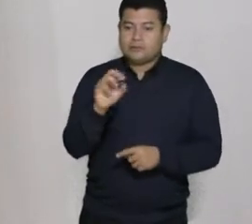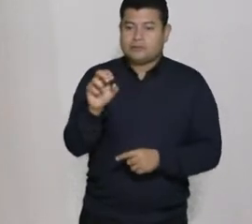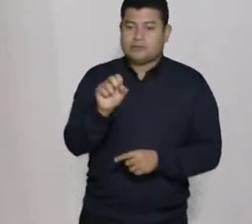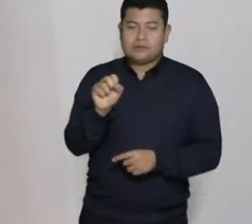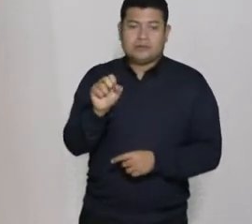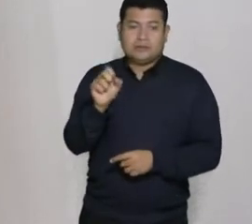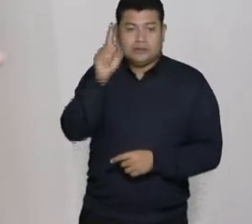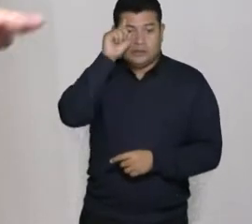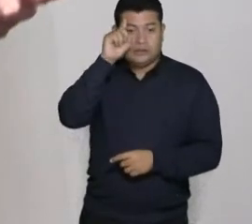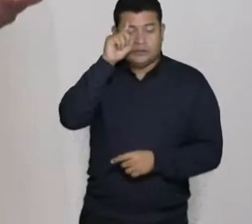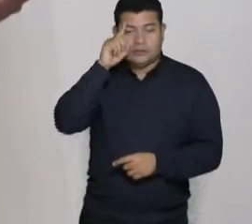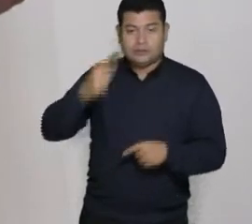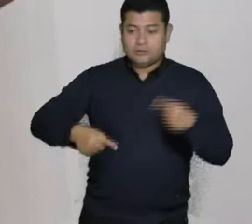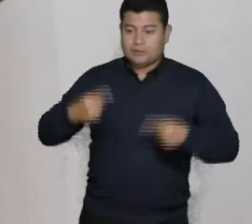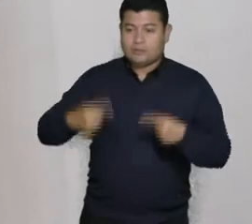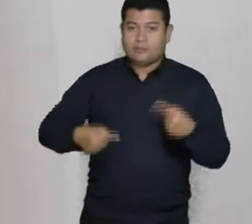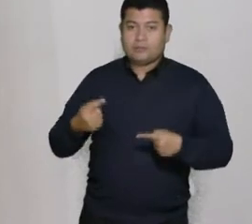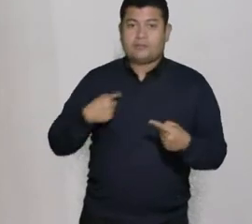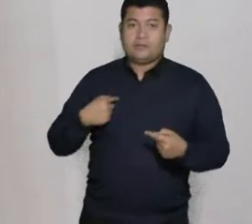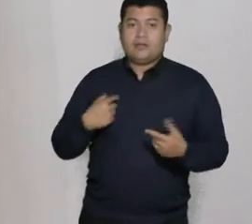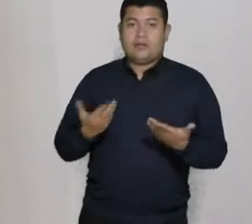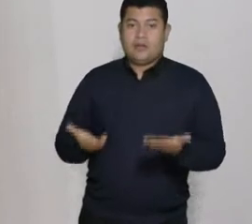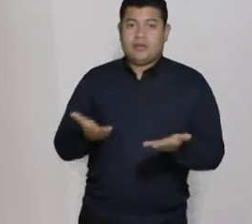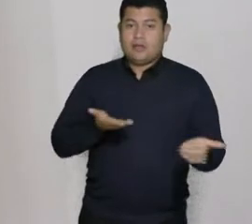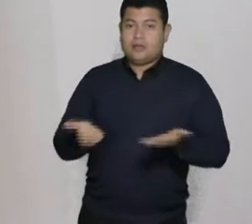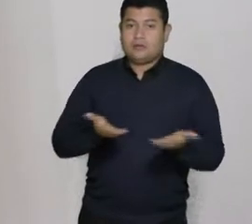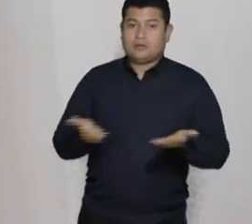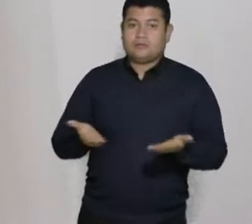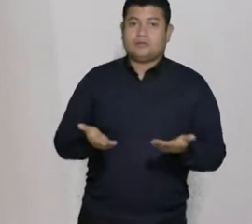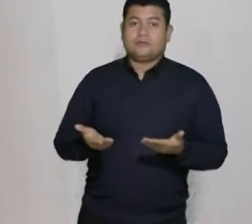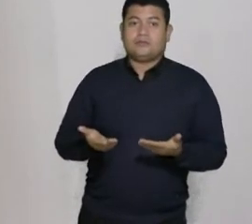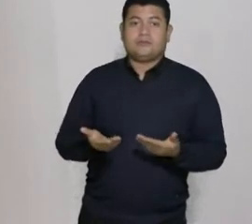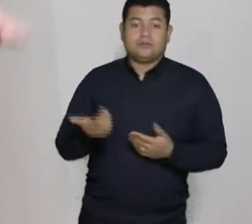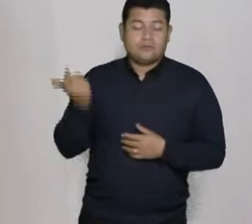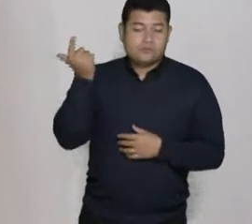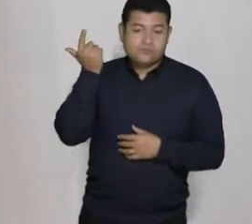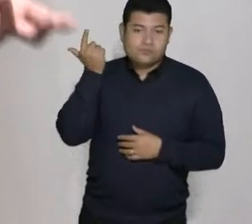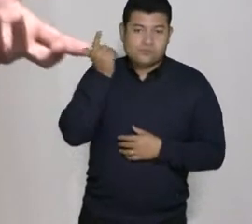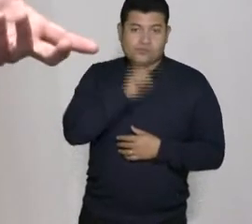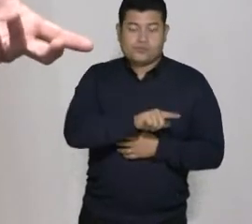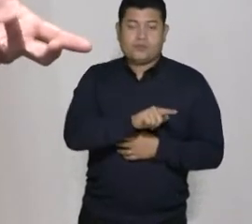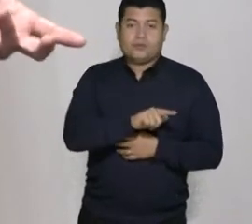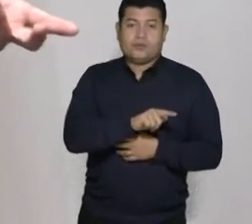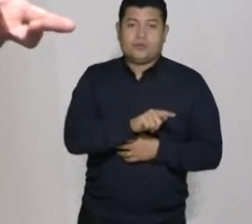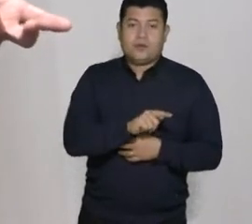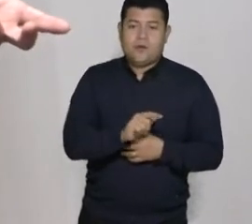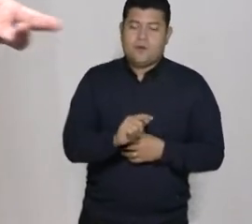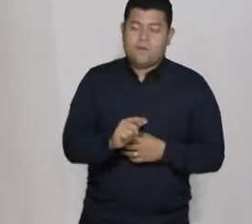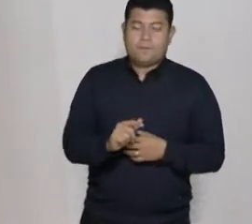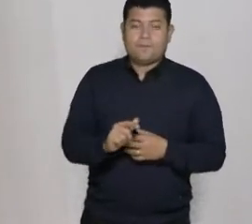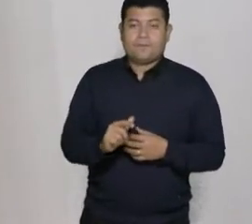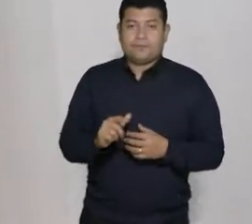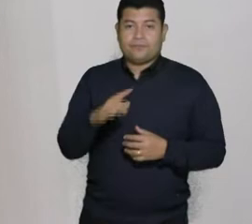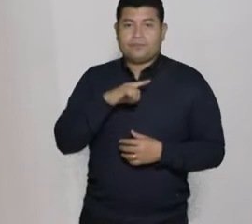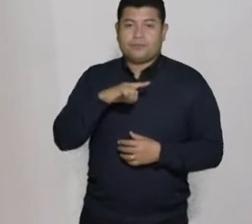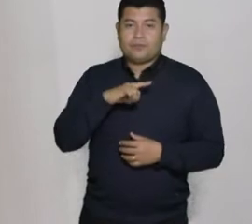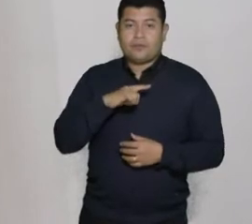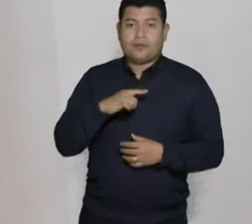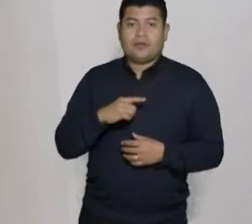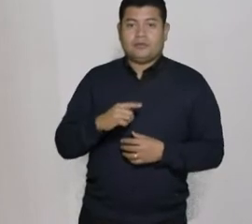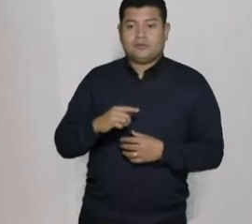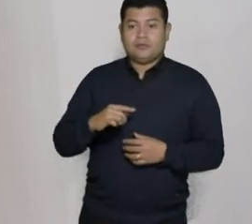licitação foi enfim para foi e eu me arrependo aumente ocorreu mas